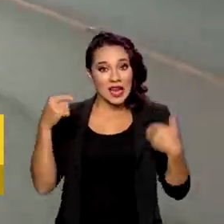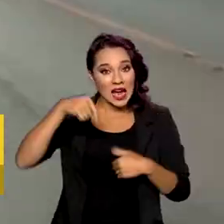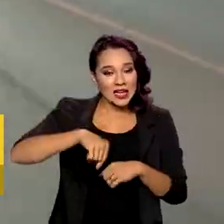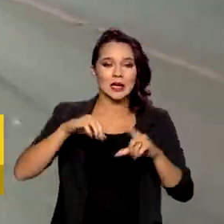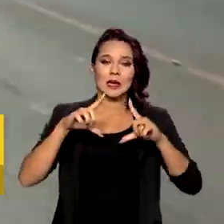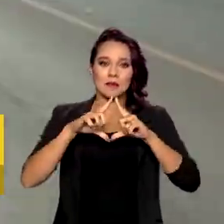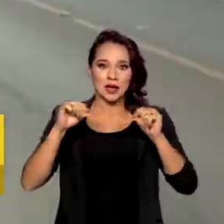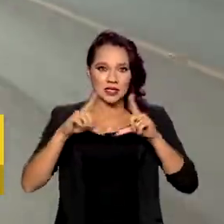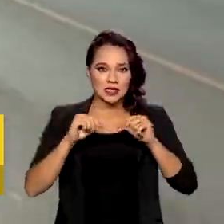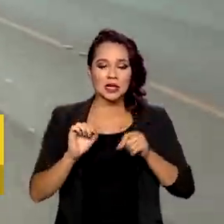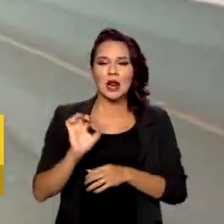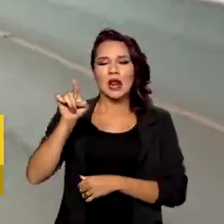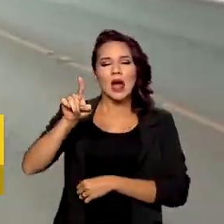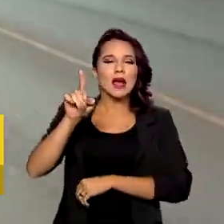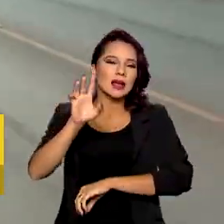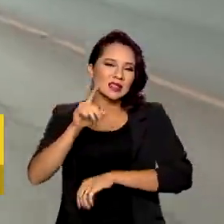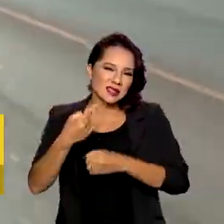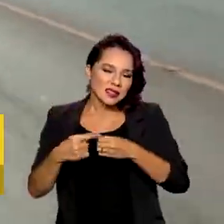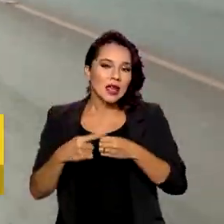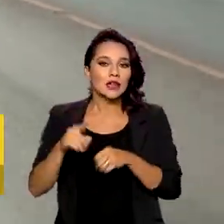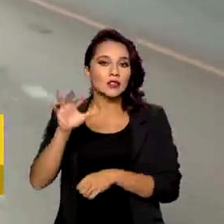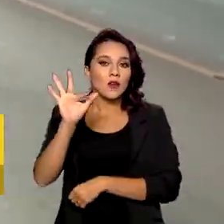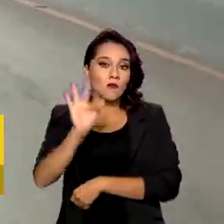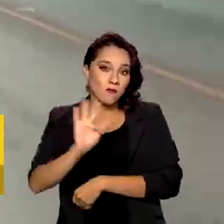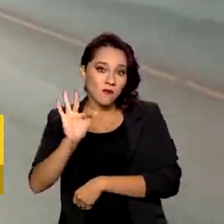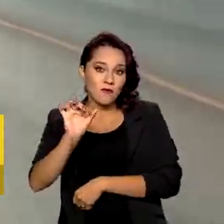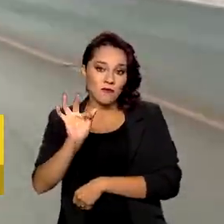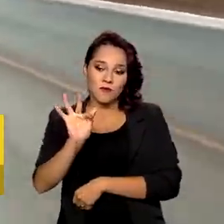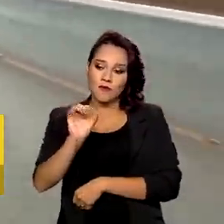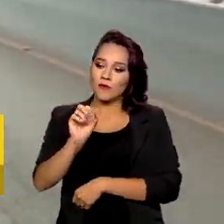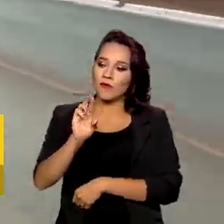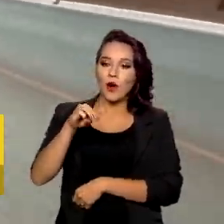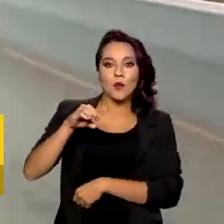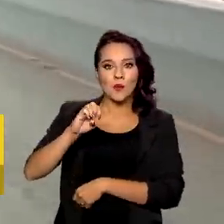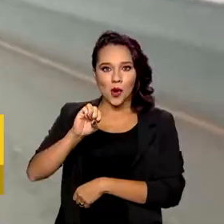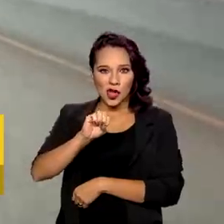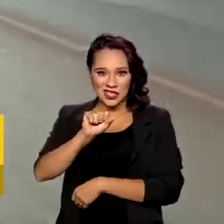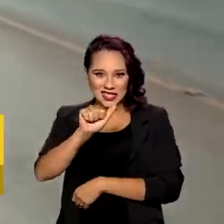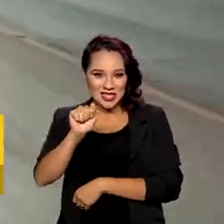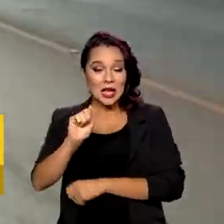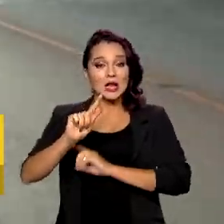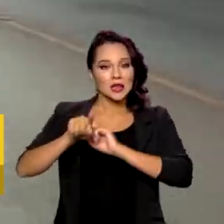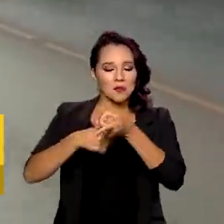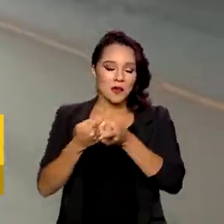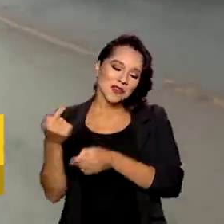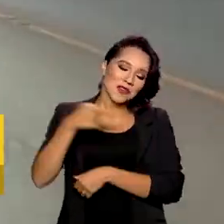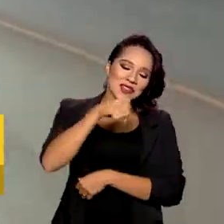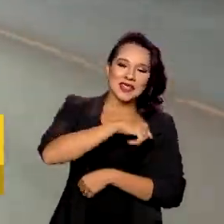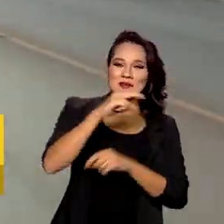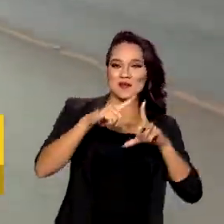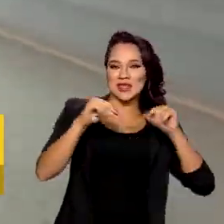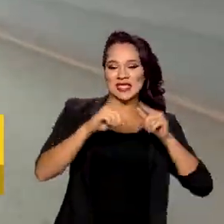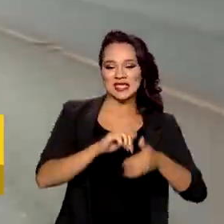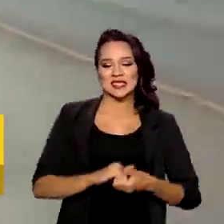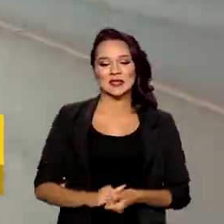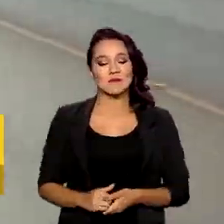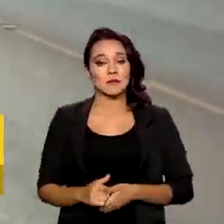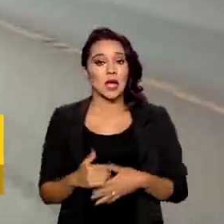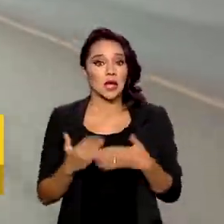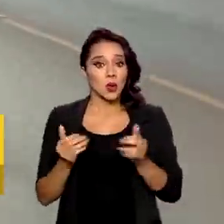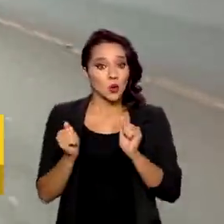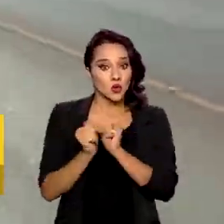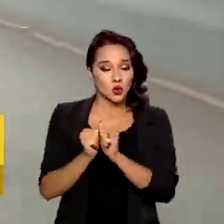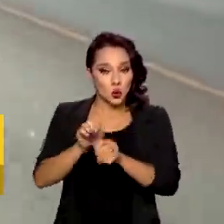Central, que ocorreu em Formosa há pouco tempo, e vão complementar esse nosso desfile da Marinha aqui em Brasília. Paralelo ao desfile